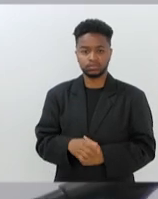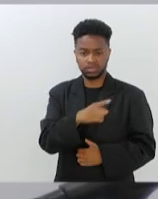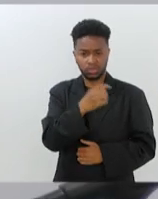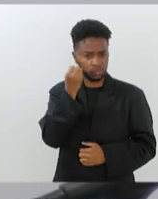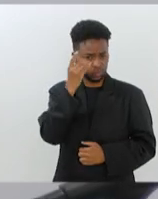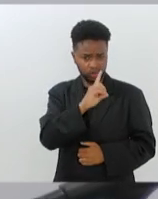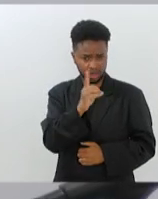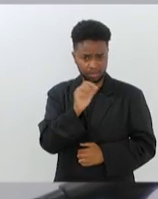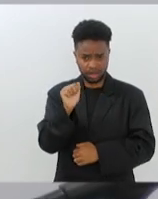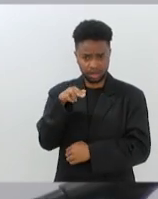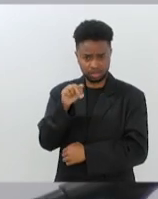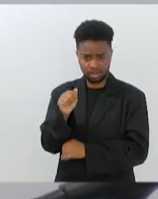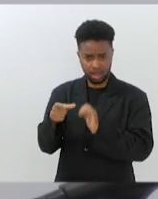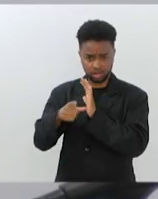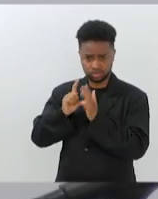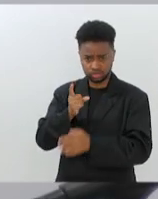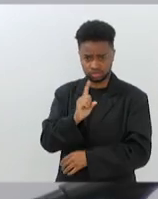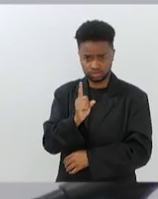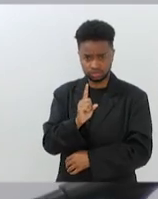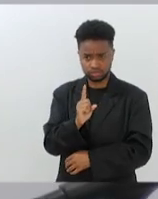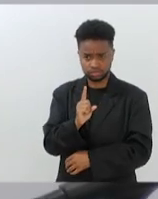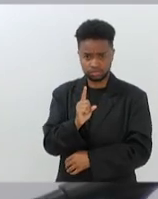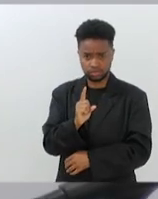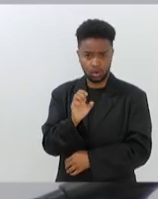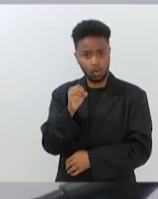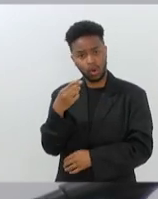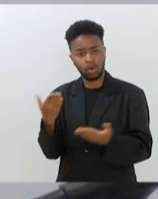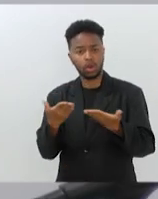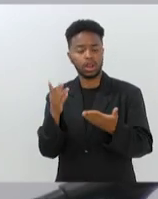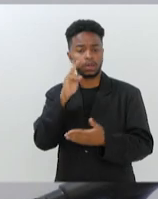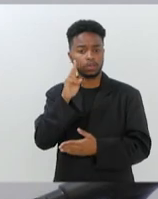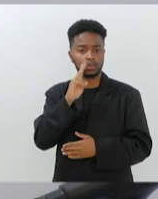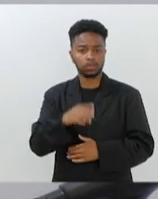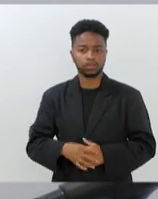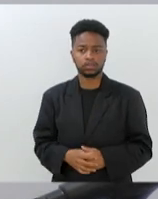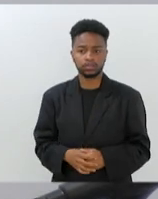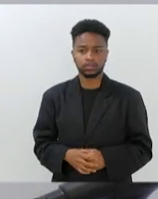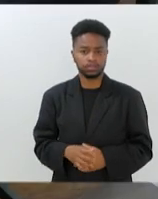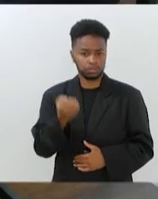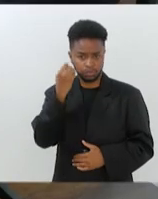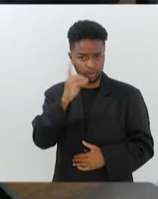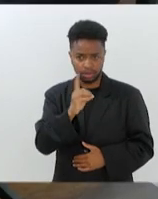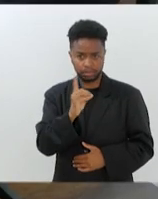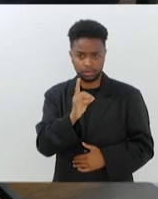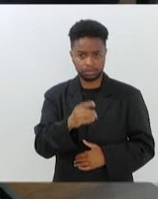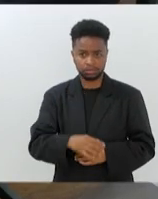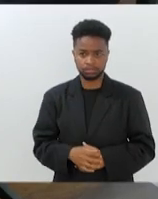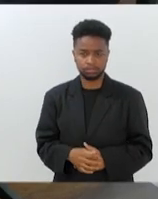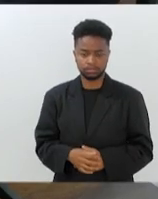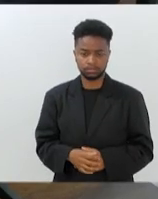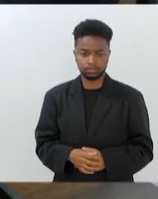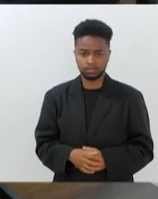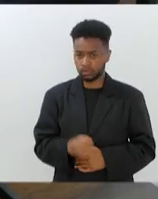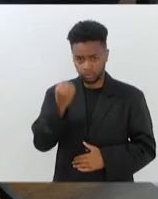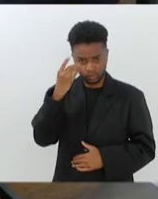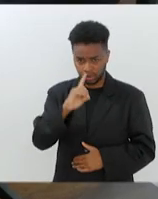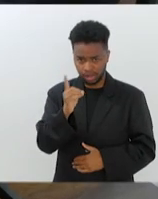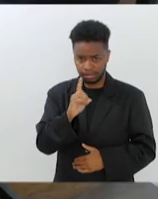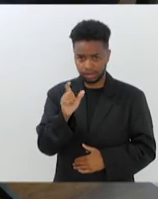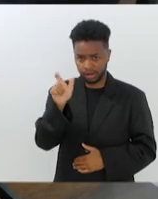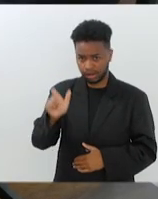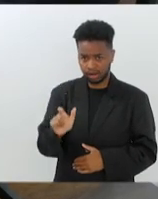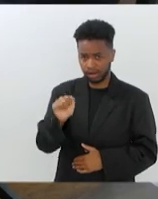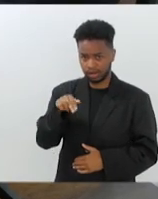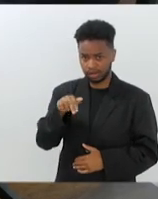foi Ana Luísa anterior ao Diego ou refrescou a memória agora não me recordava não se recordava o senhor não lembra dela atuando no